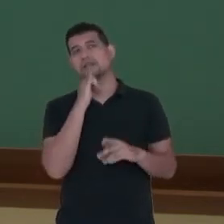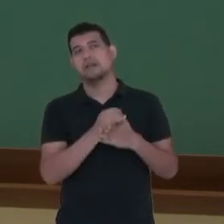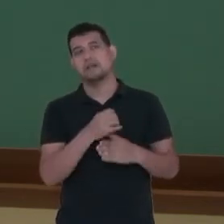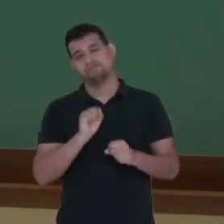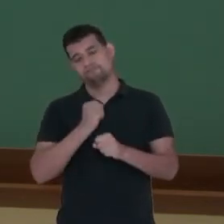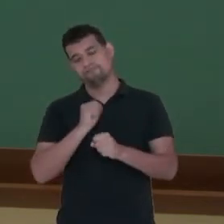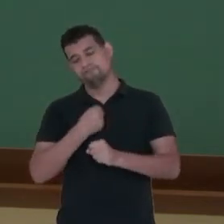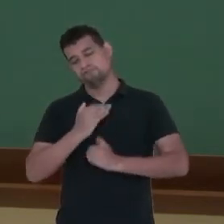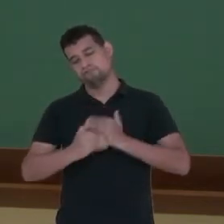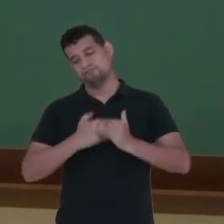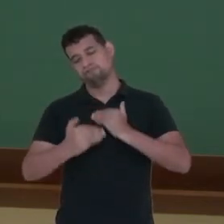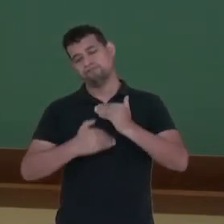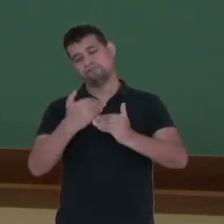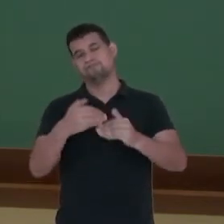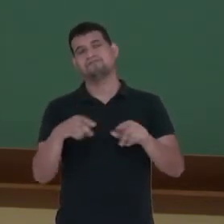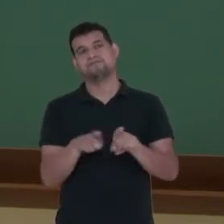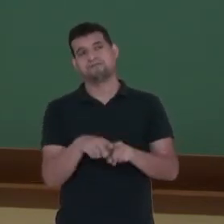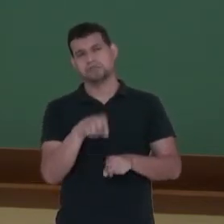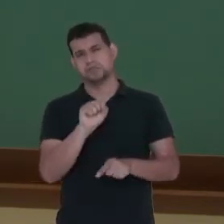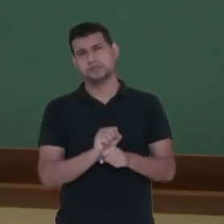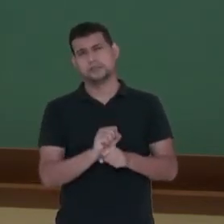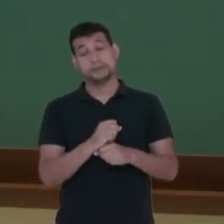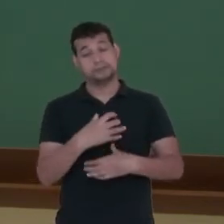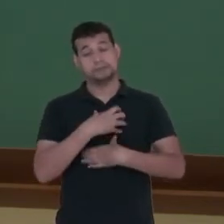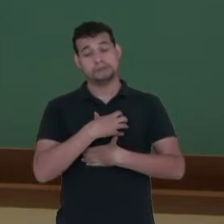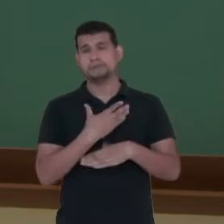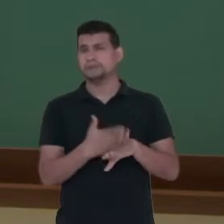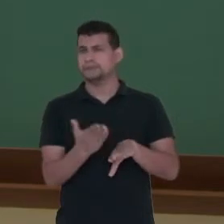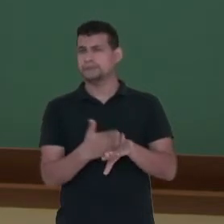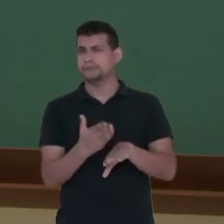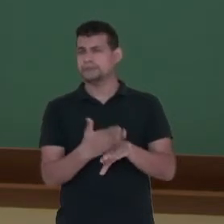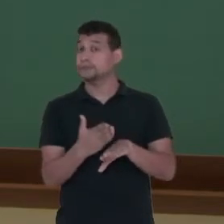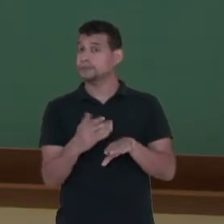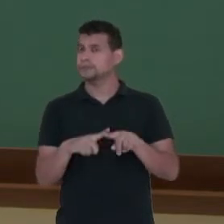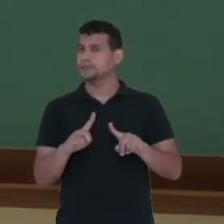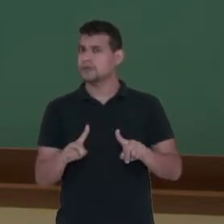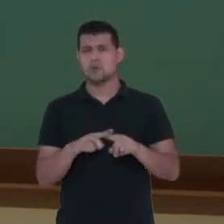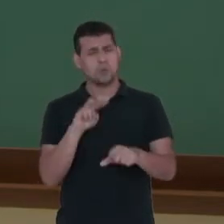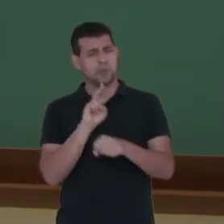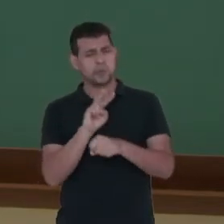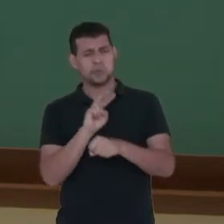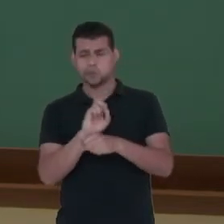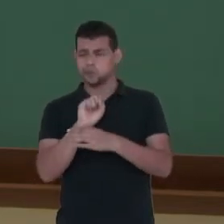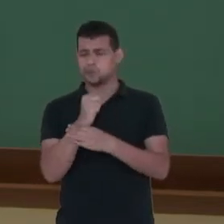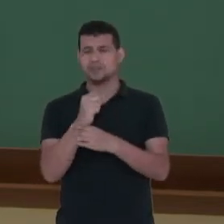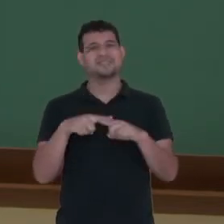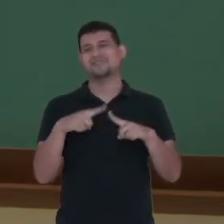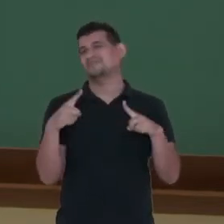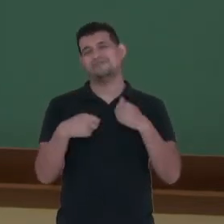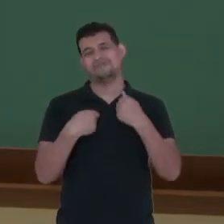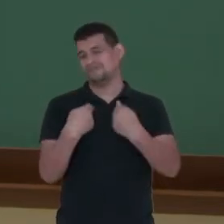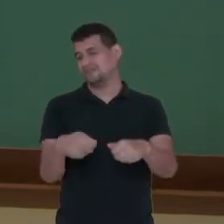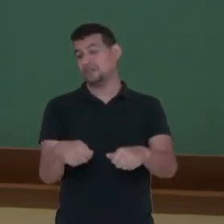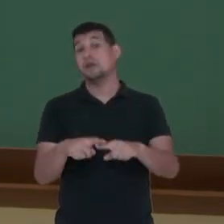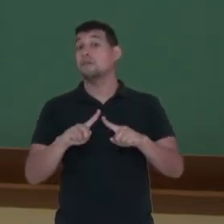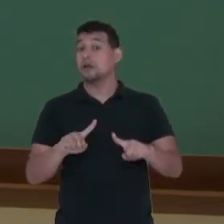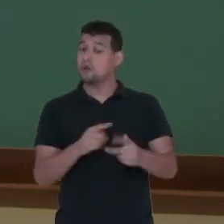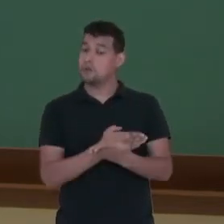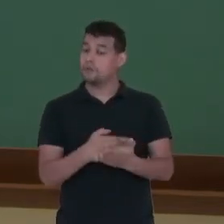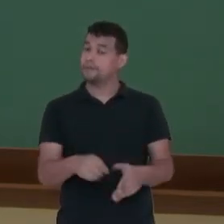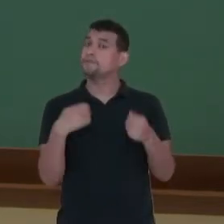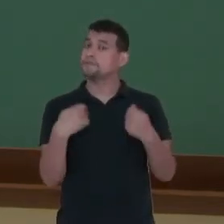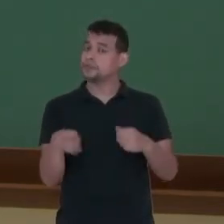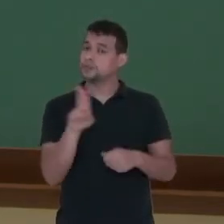passar do tempo, esse tipo de treinamento com tanta proteção assim não vai ser necessário. Mas inicialmente